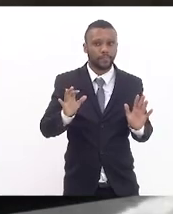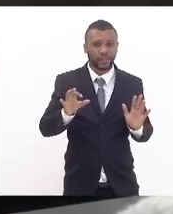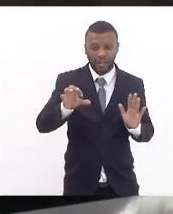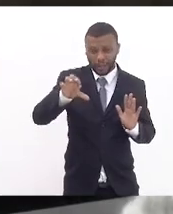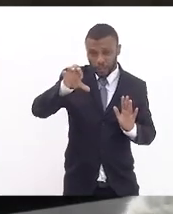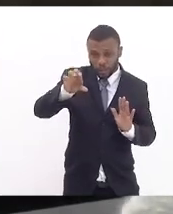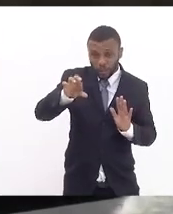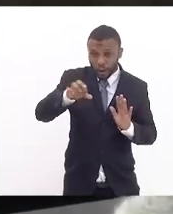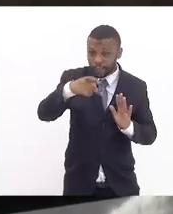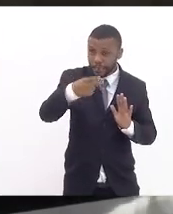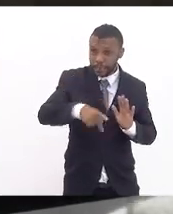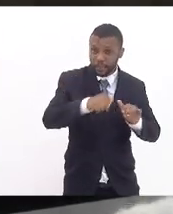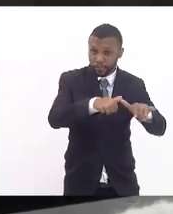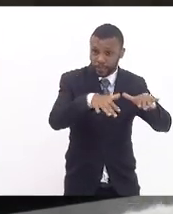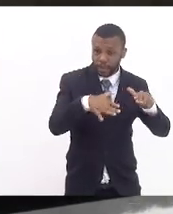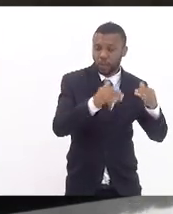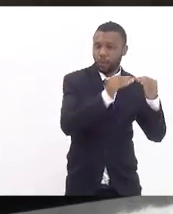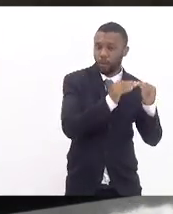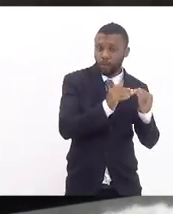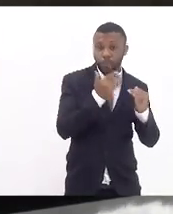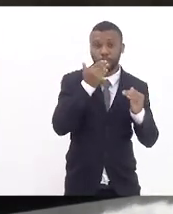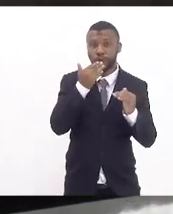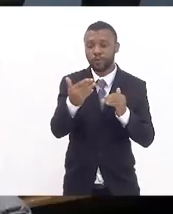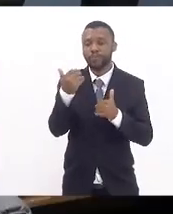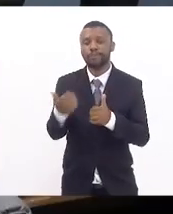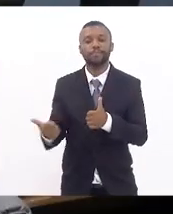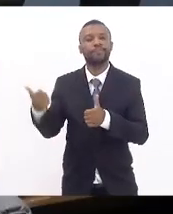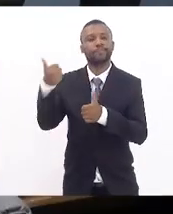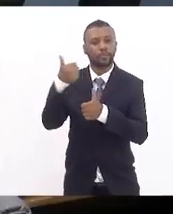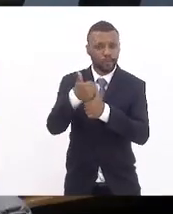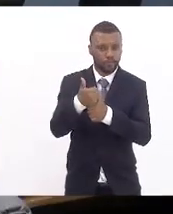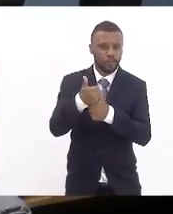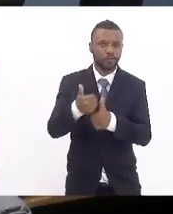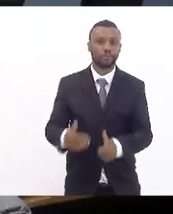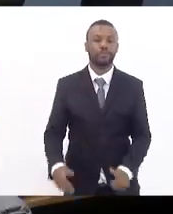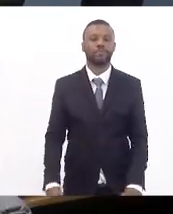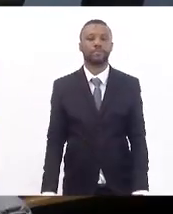plenário, concluindo por substitutivo.